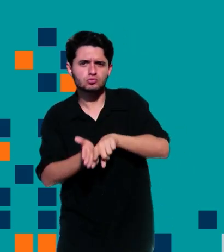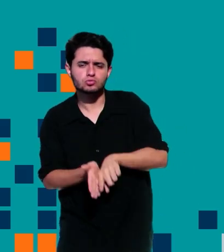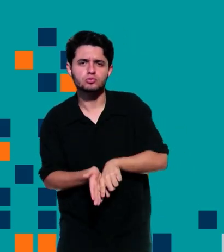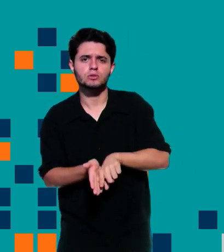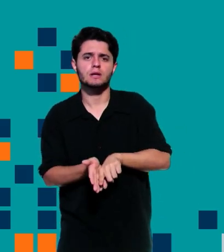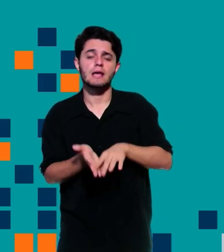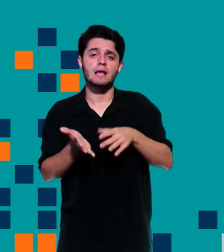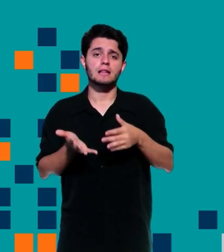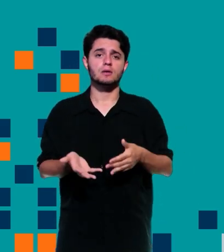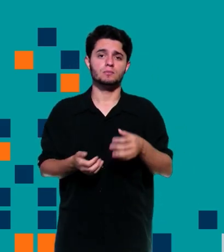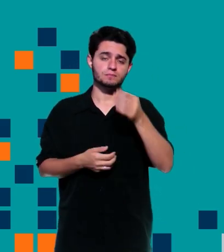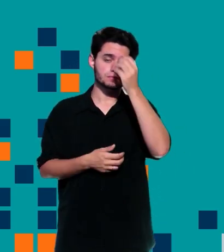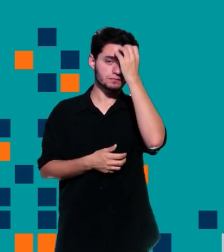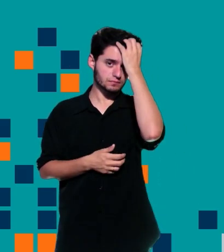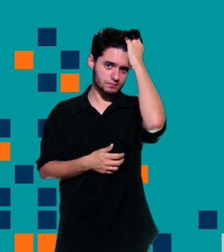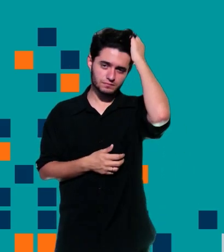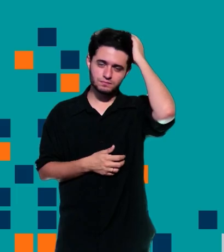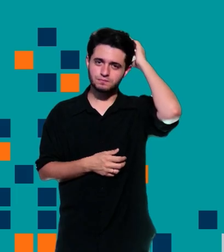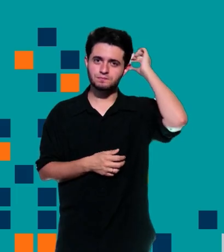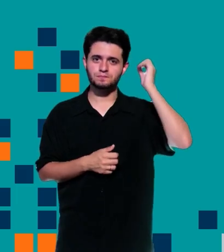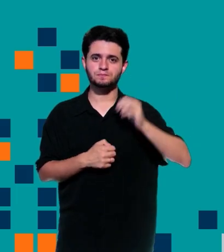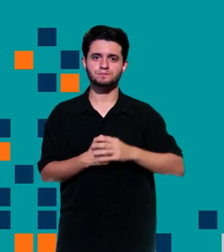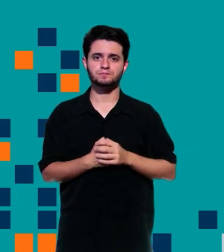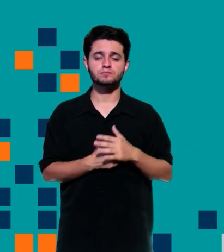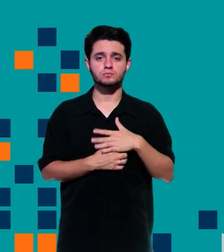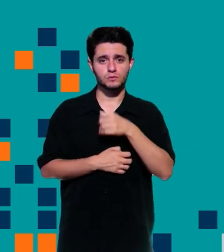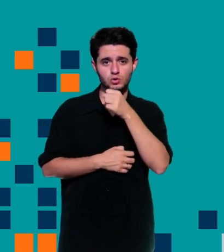uma escala, né, de visão para um